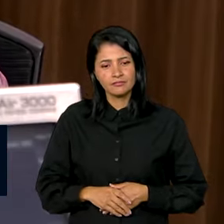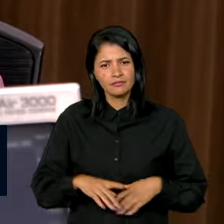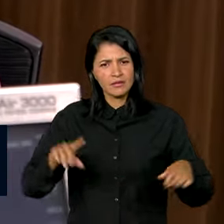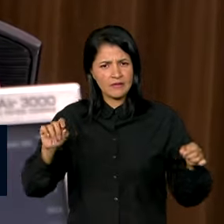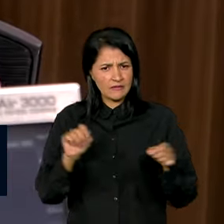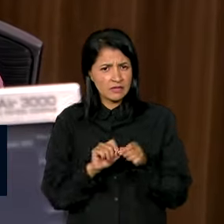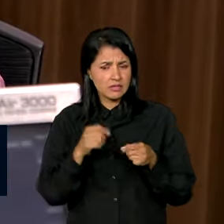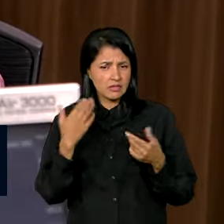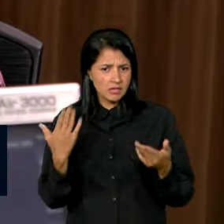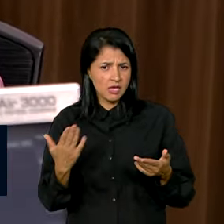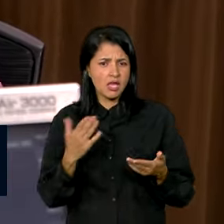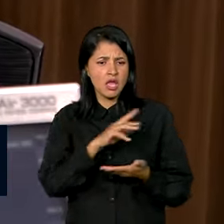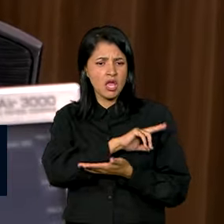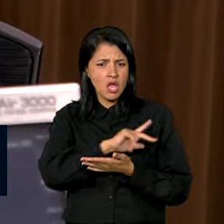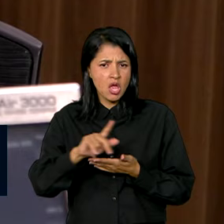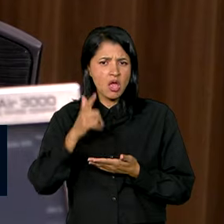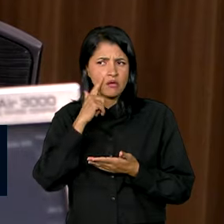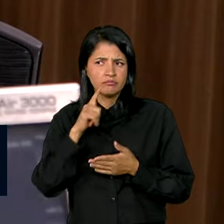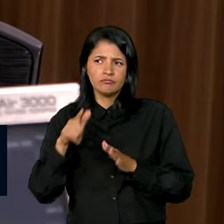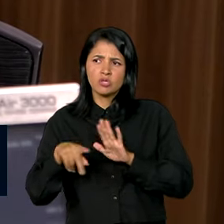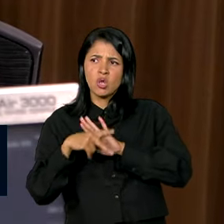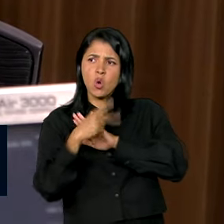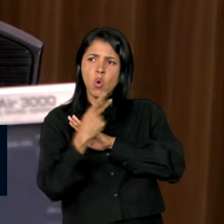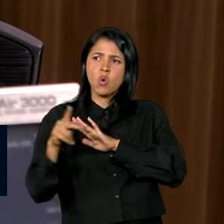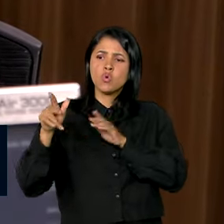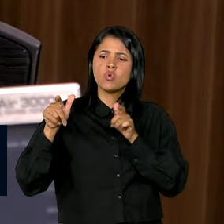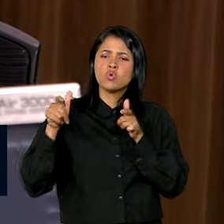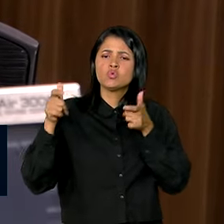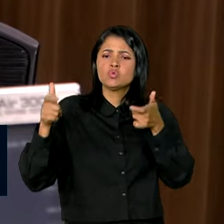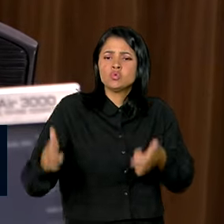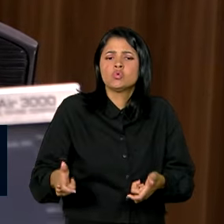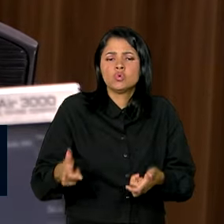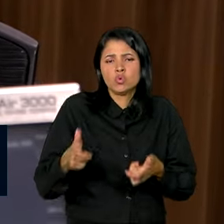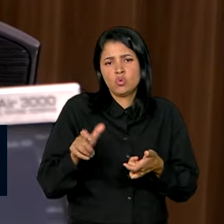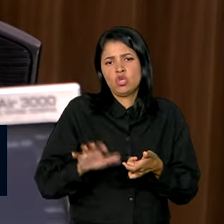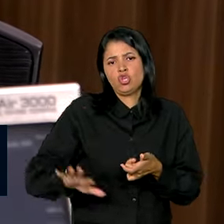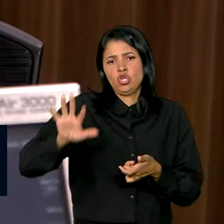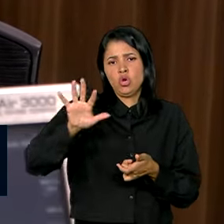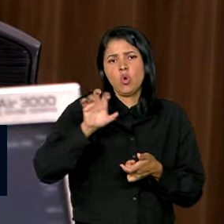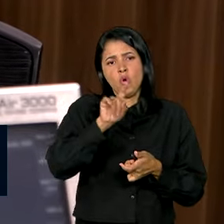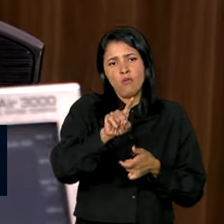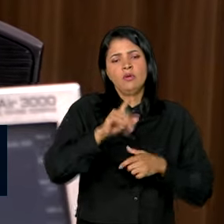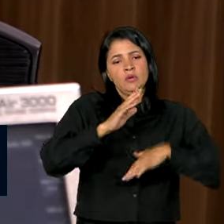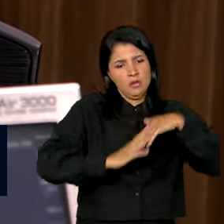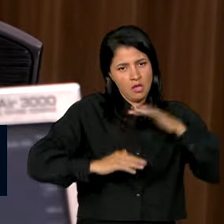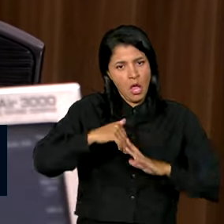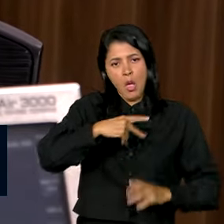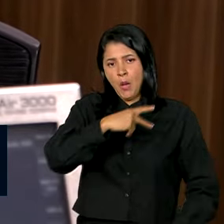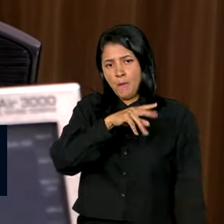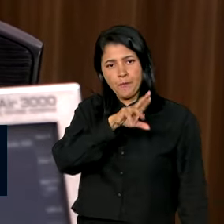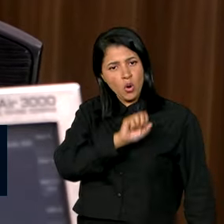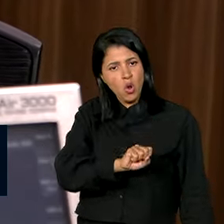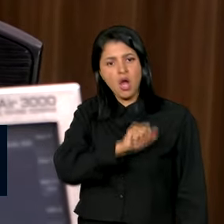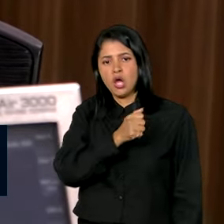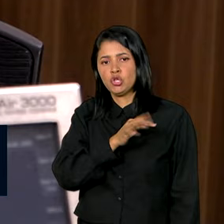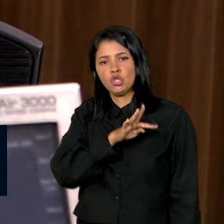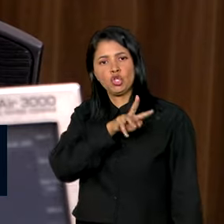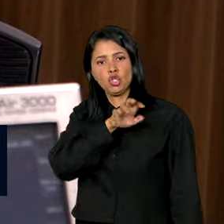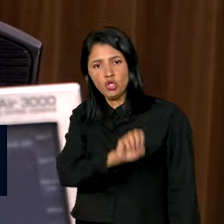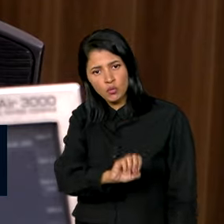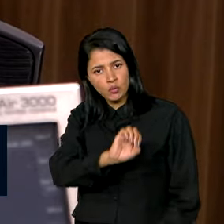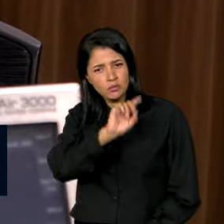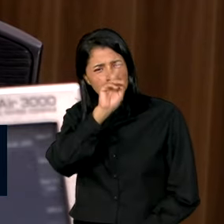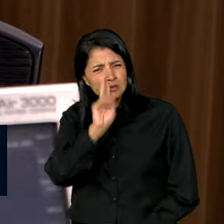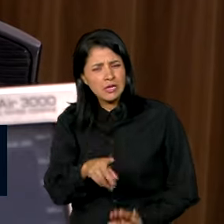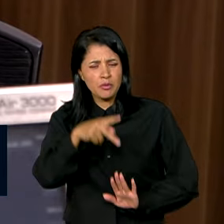fazer com que muita coisa se direcione para outra região, ou você é proativo, ou você não... Porque sempre os projetos, em